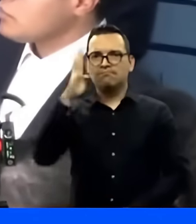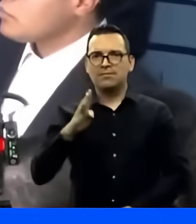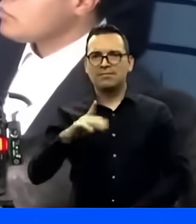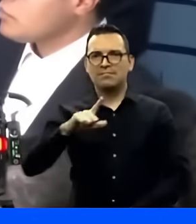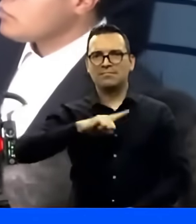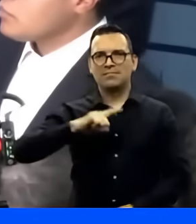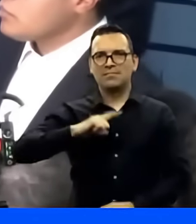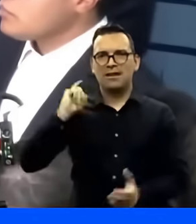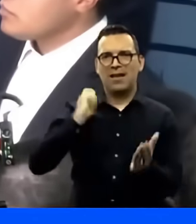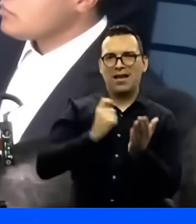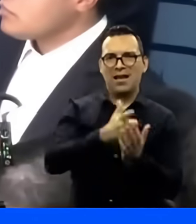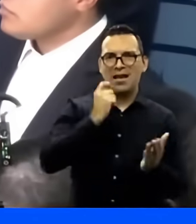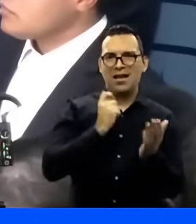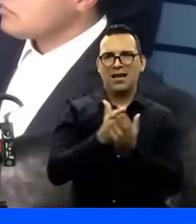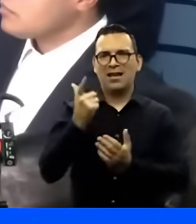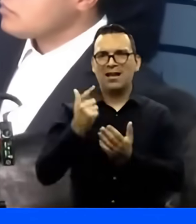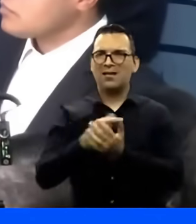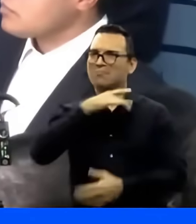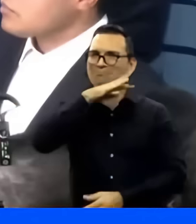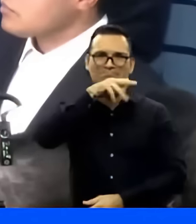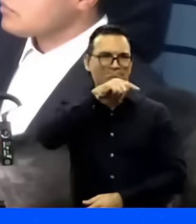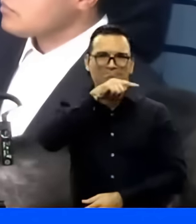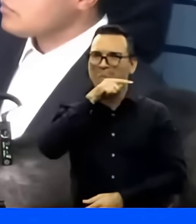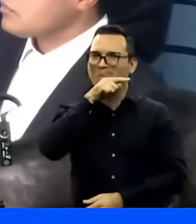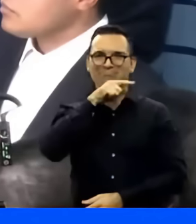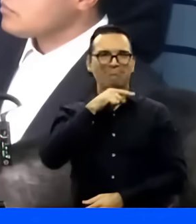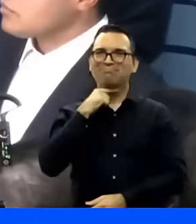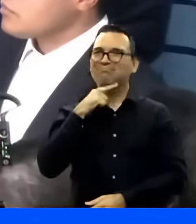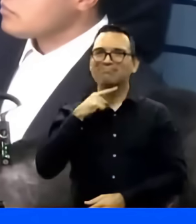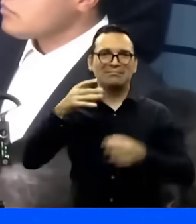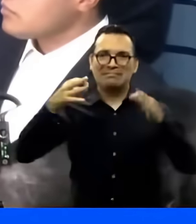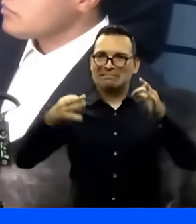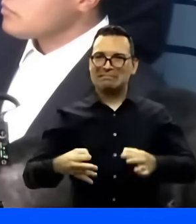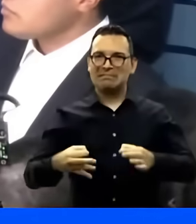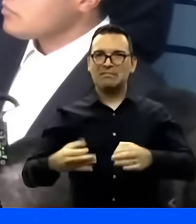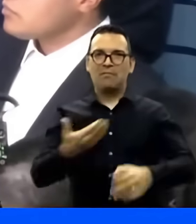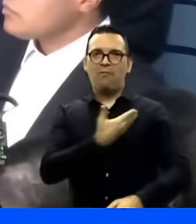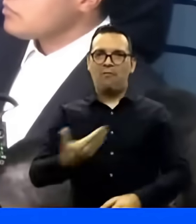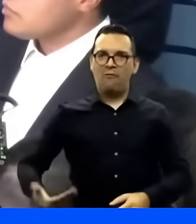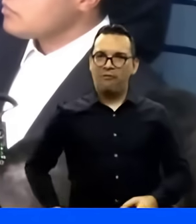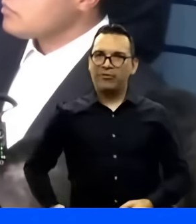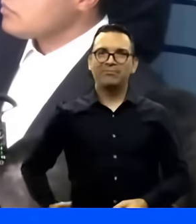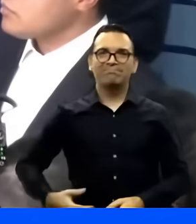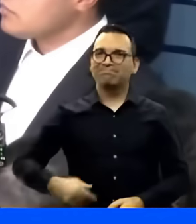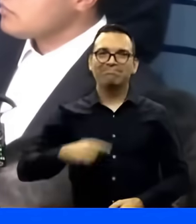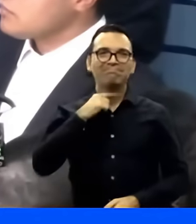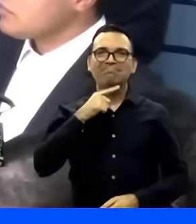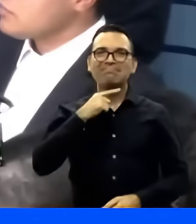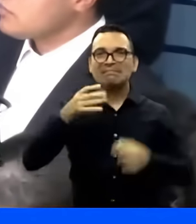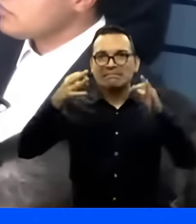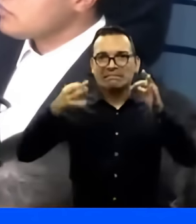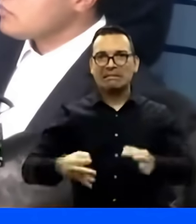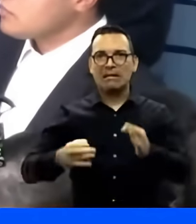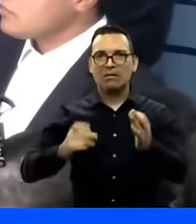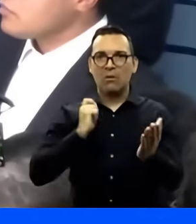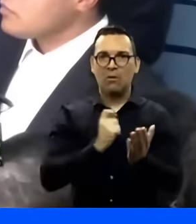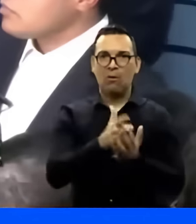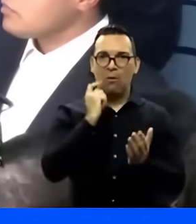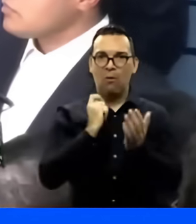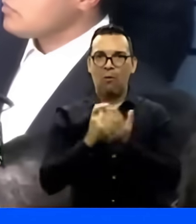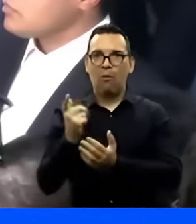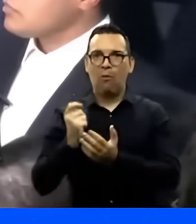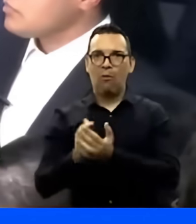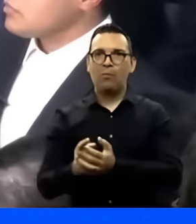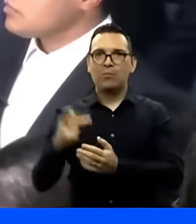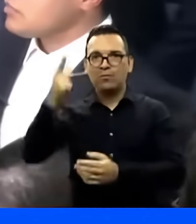e gasta mal, e qualquer governo, não é esse, tem dificuldade de rever seus gastos. Todo mundo cobra de nós,